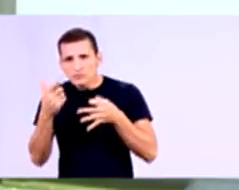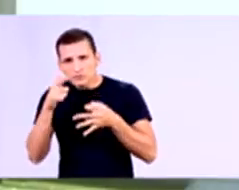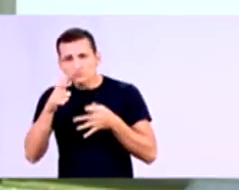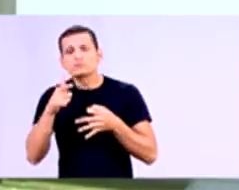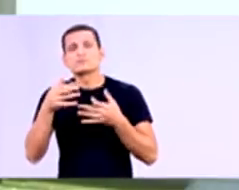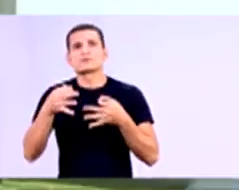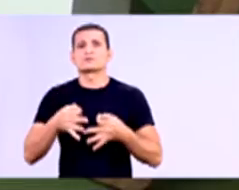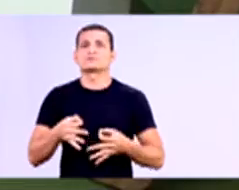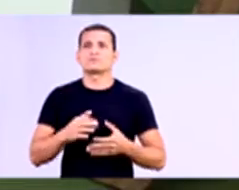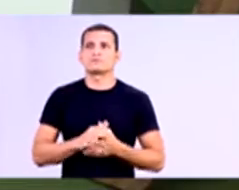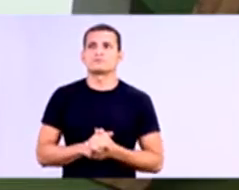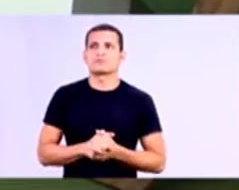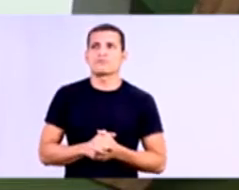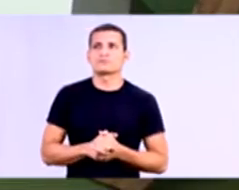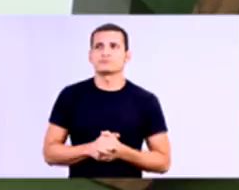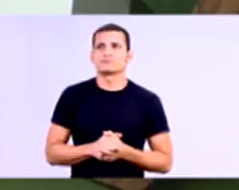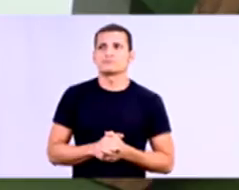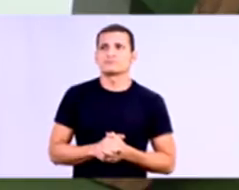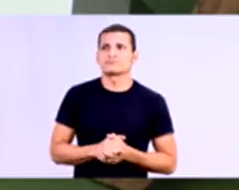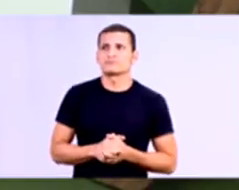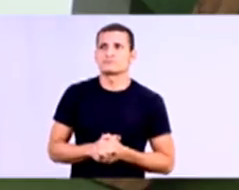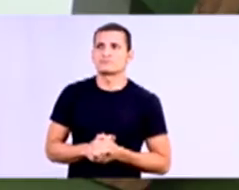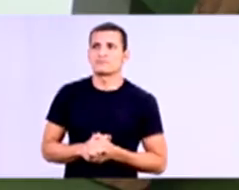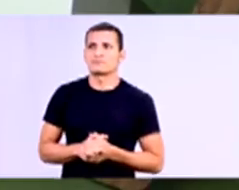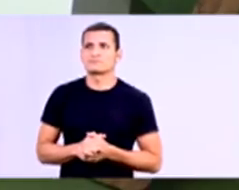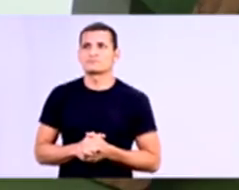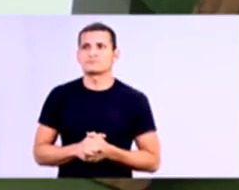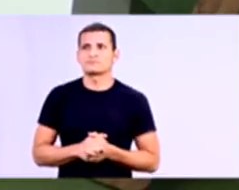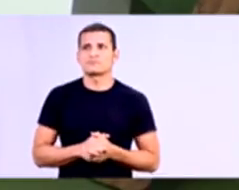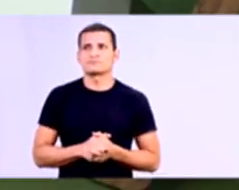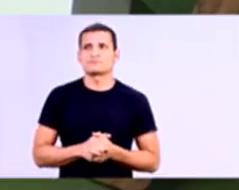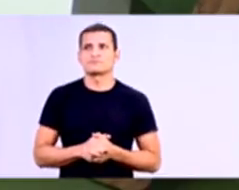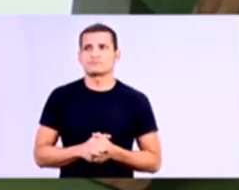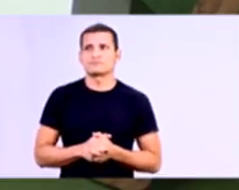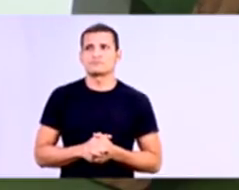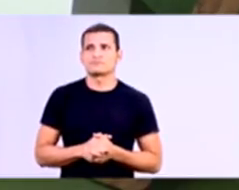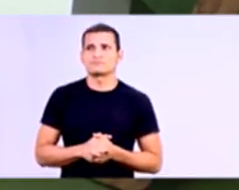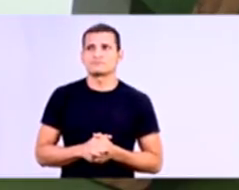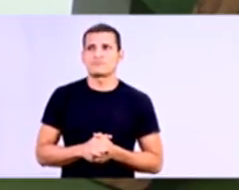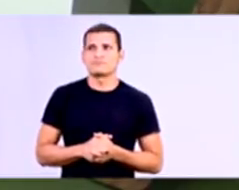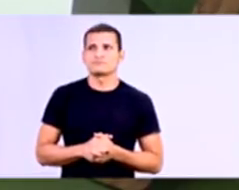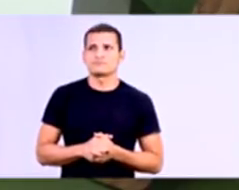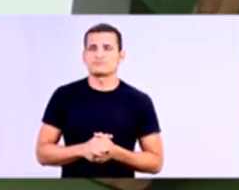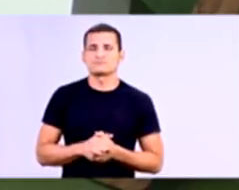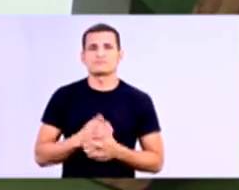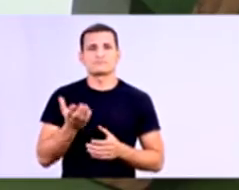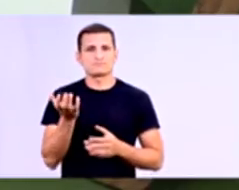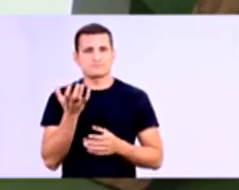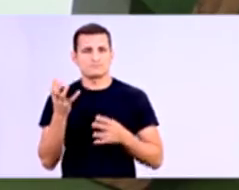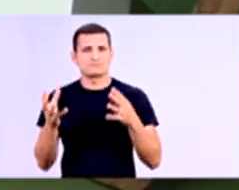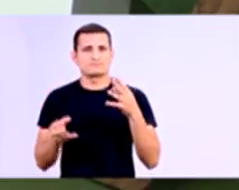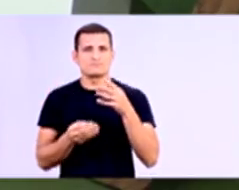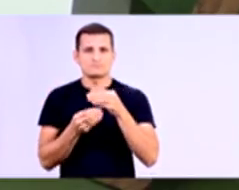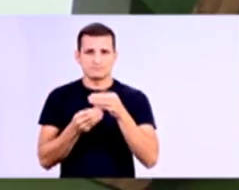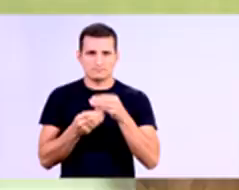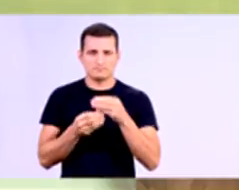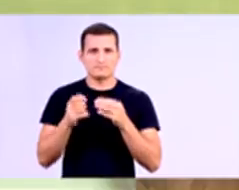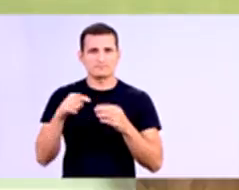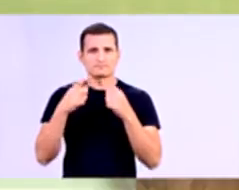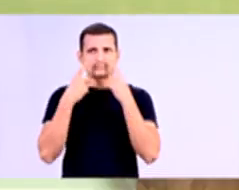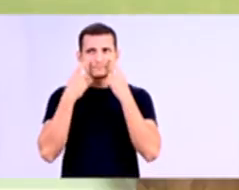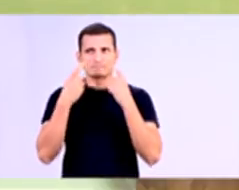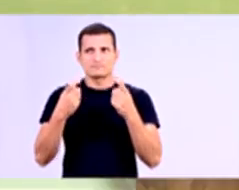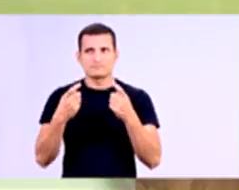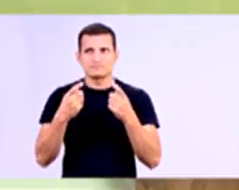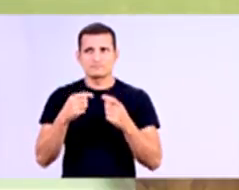Tem mais alguma interação, professor? Por enquanto não, mas eu só queria também complementar que é bem